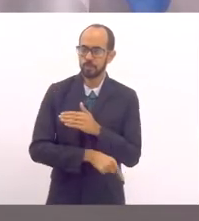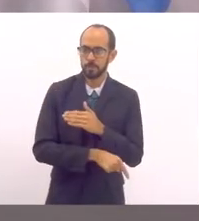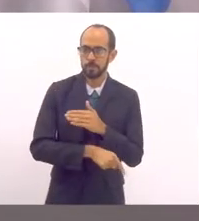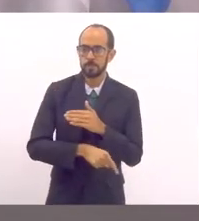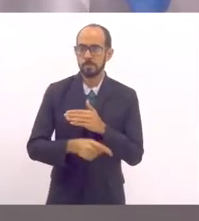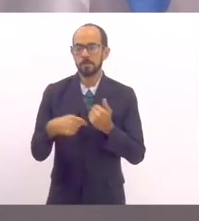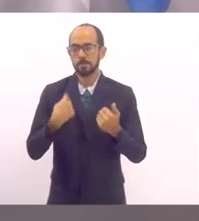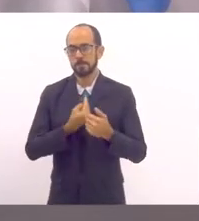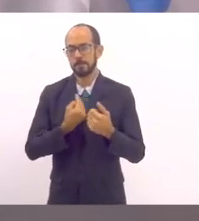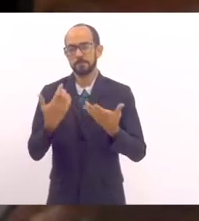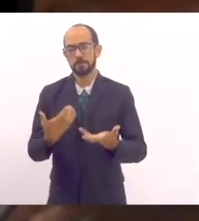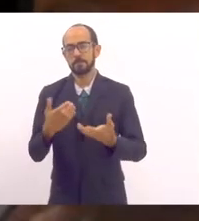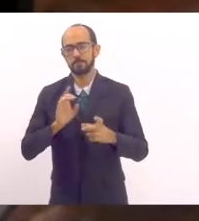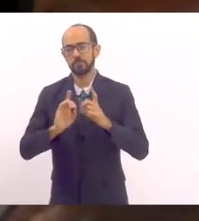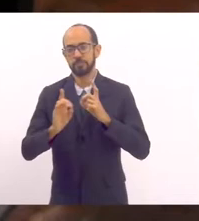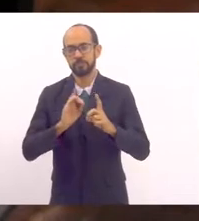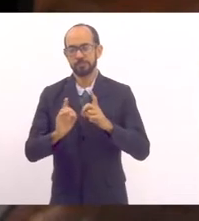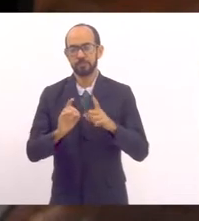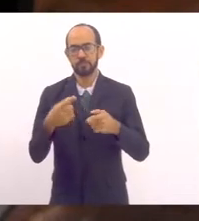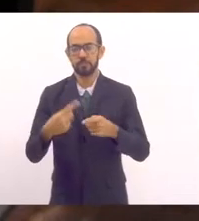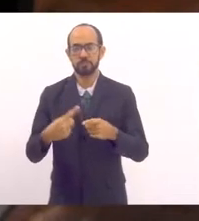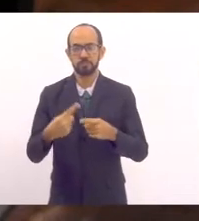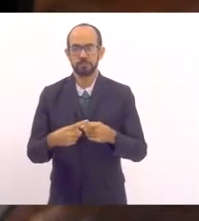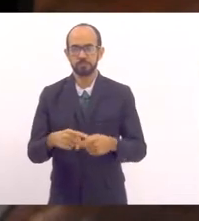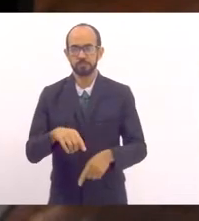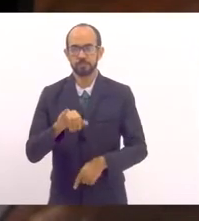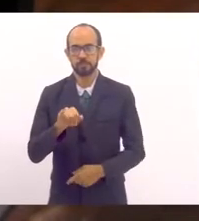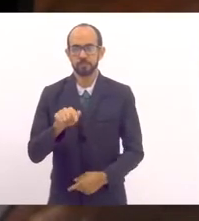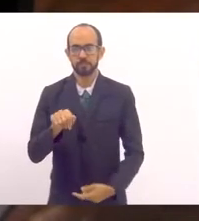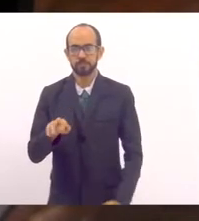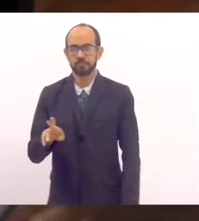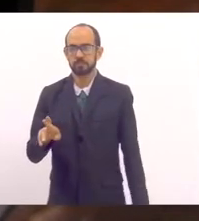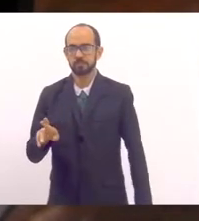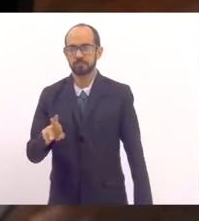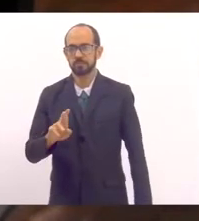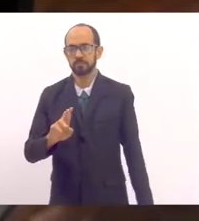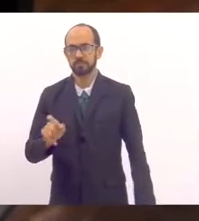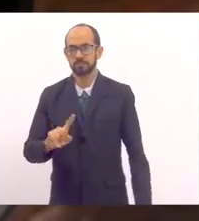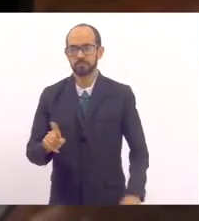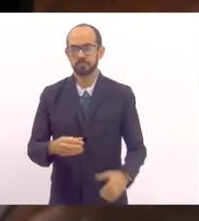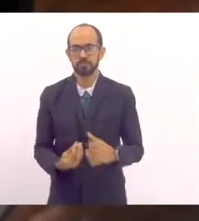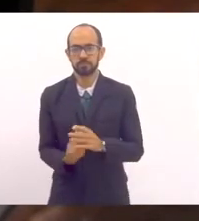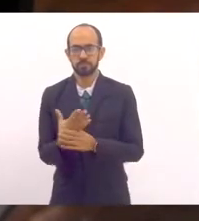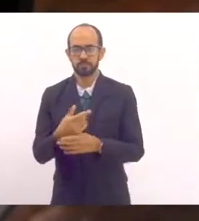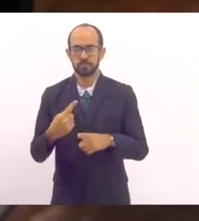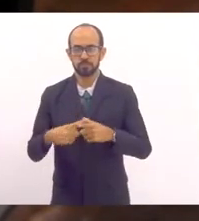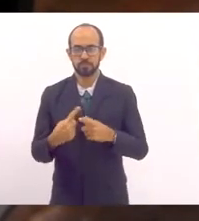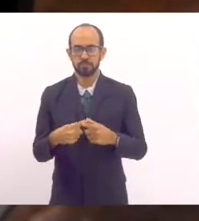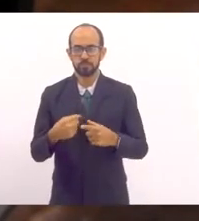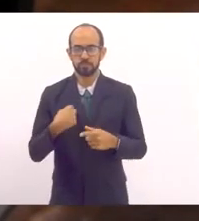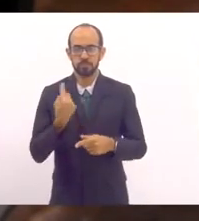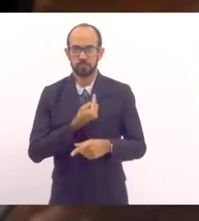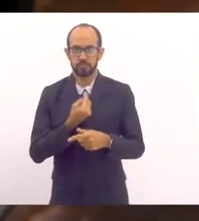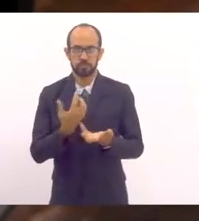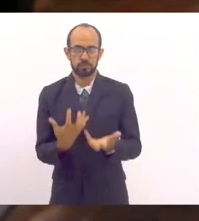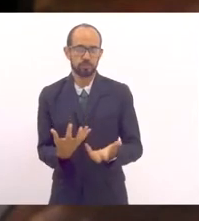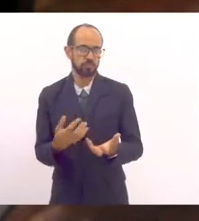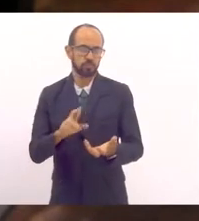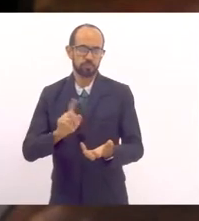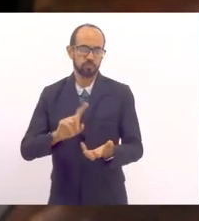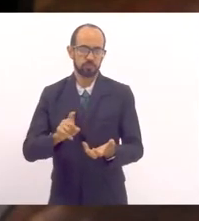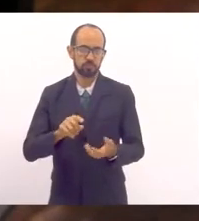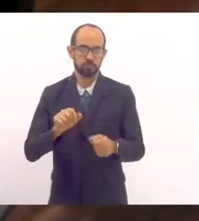participar dessa discussão, por quê? As IGRs, elas não existem porque eu quero, porque o BIAC quer, porque existe isso dentro de um plano